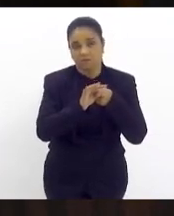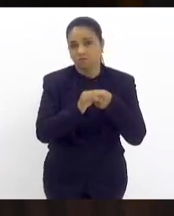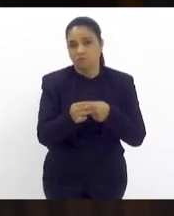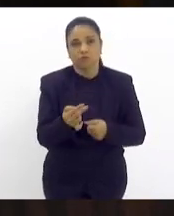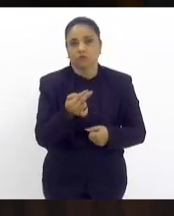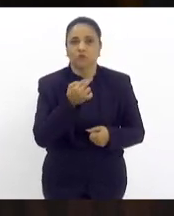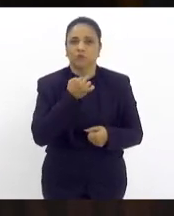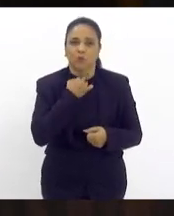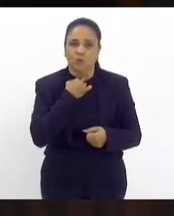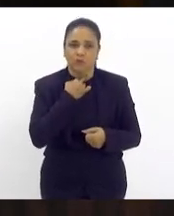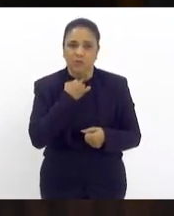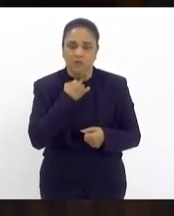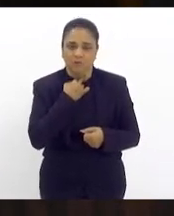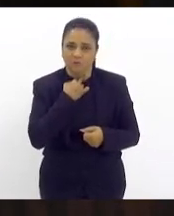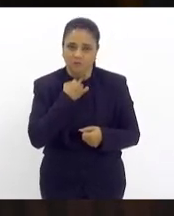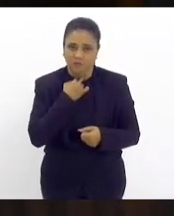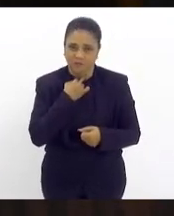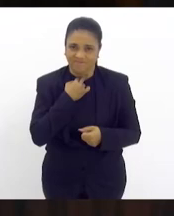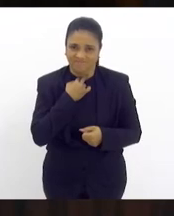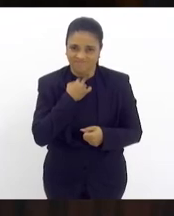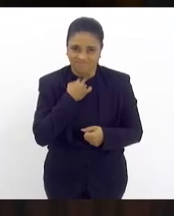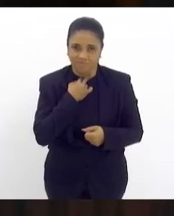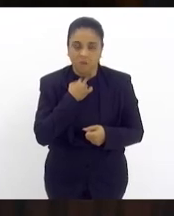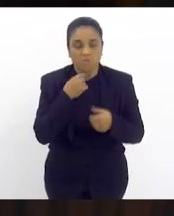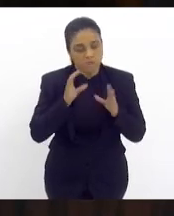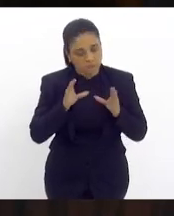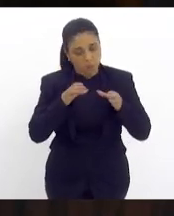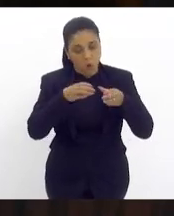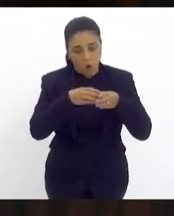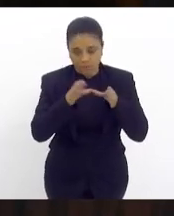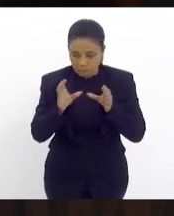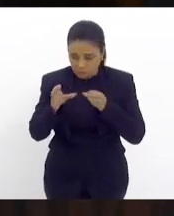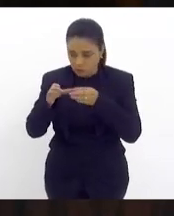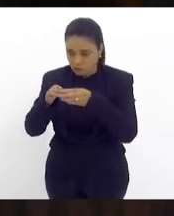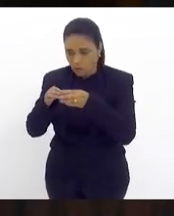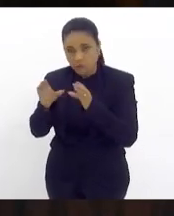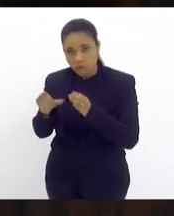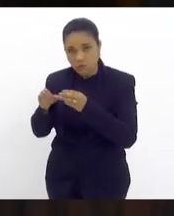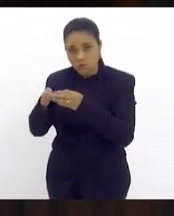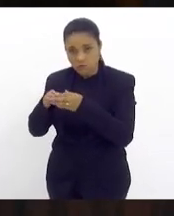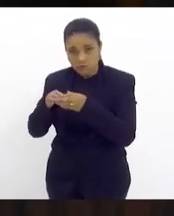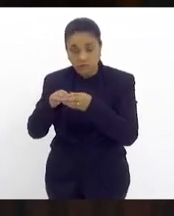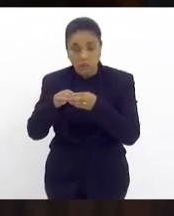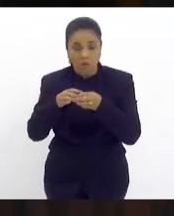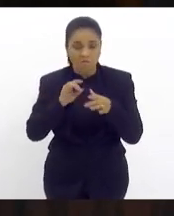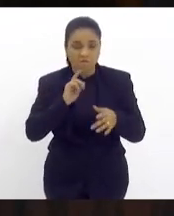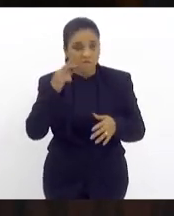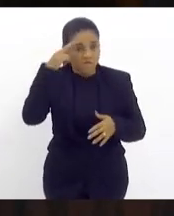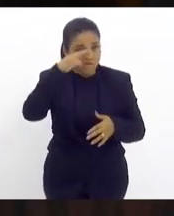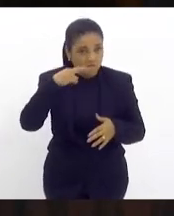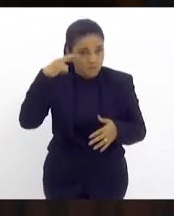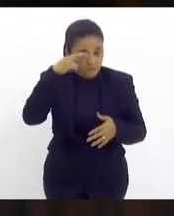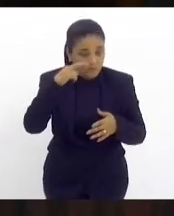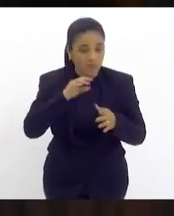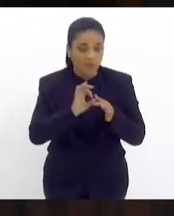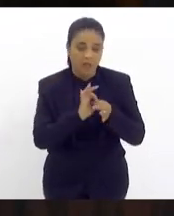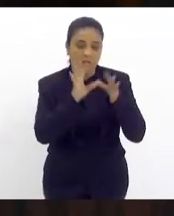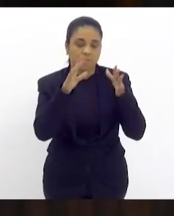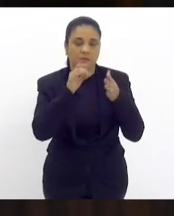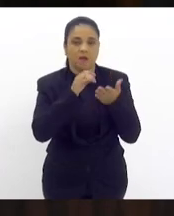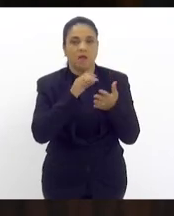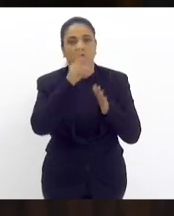com seus semelhante eu acho que nós temos que estar nas comissões e temos que liberar os projetos não podemos estar agarrado também